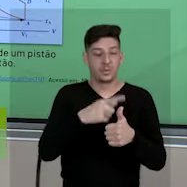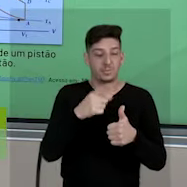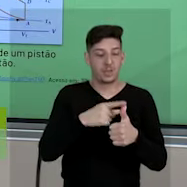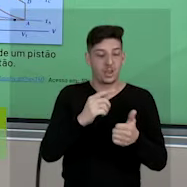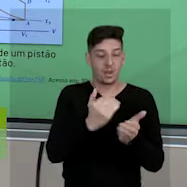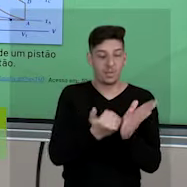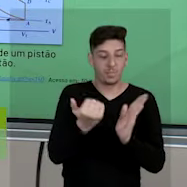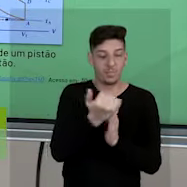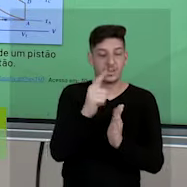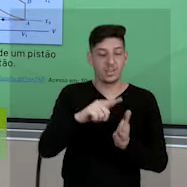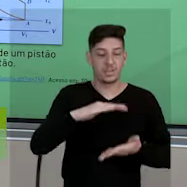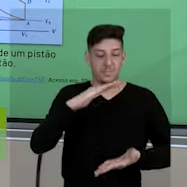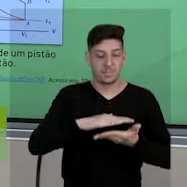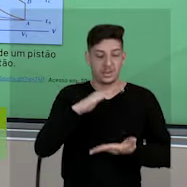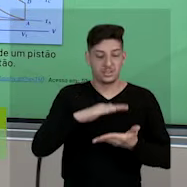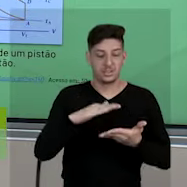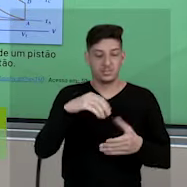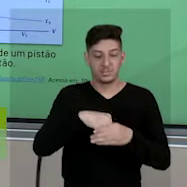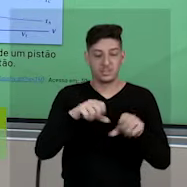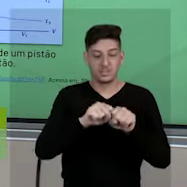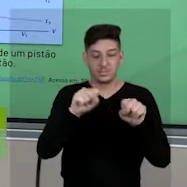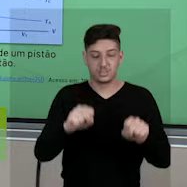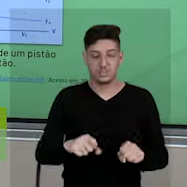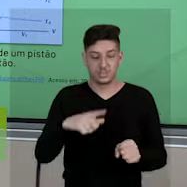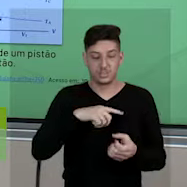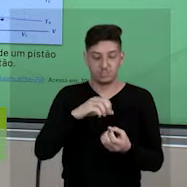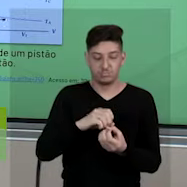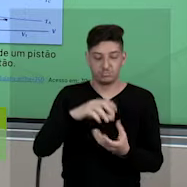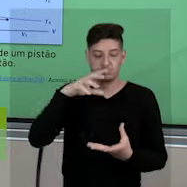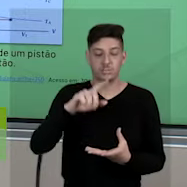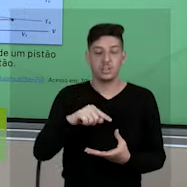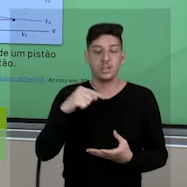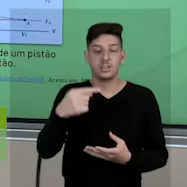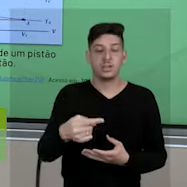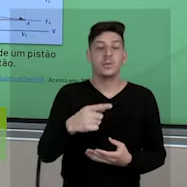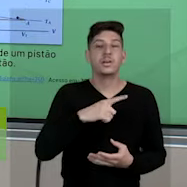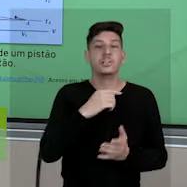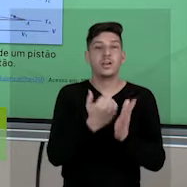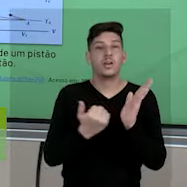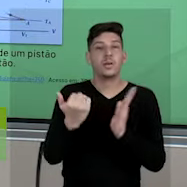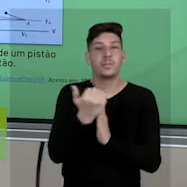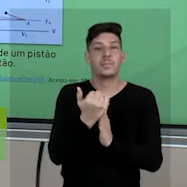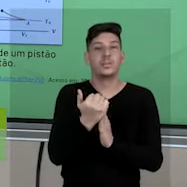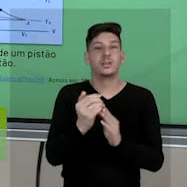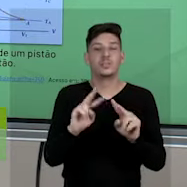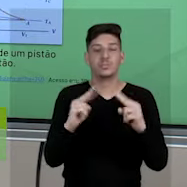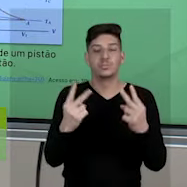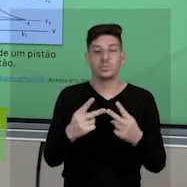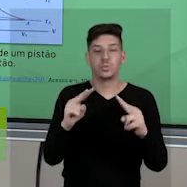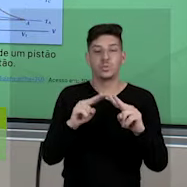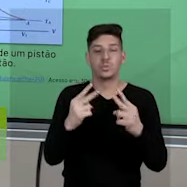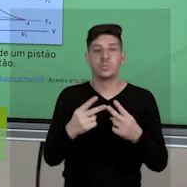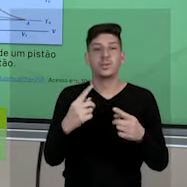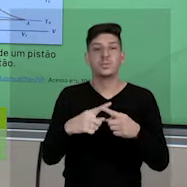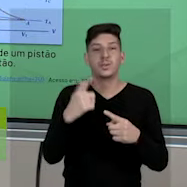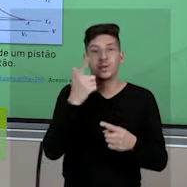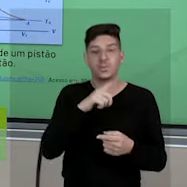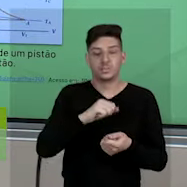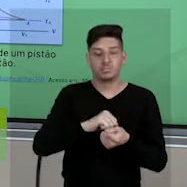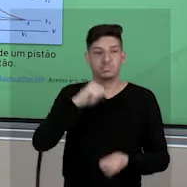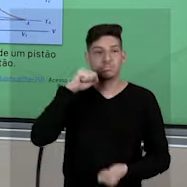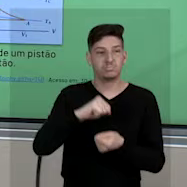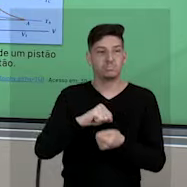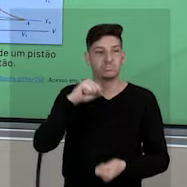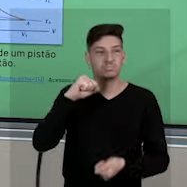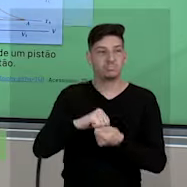dentro do sistema. Então, você gera uma explosão e em seguida você vai ter um aumento do volume que vai empurrar o pistão para funcionar ali e